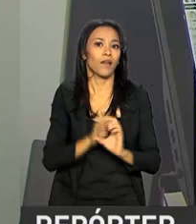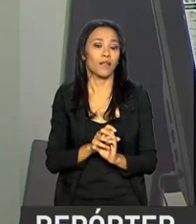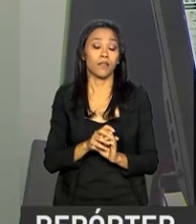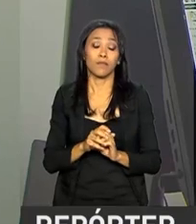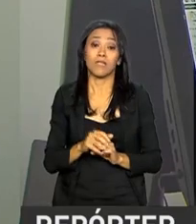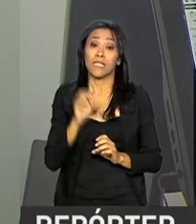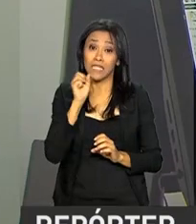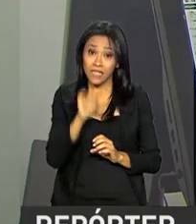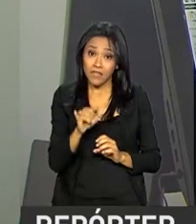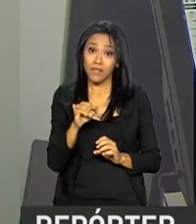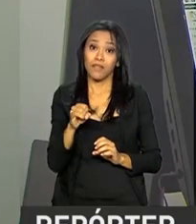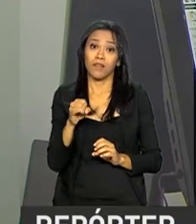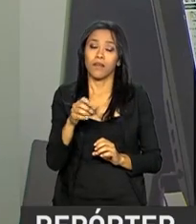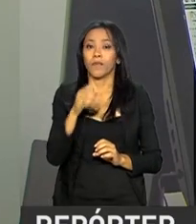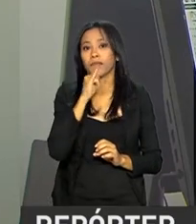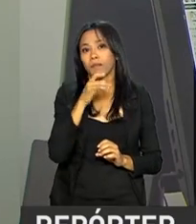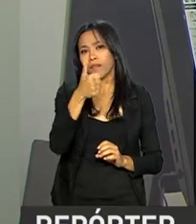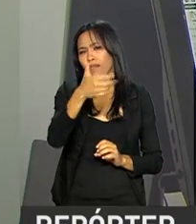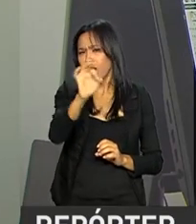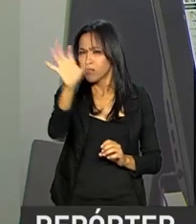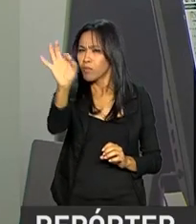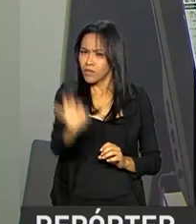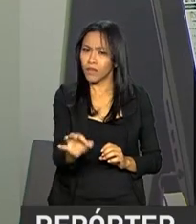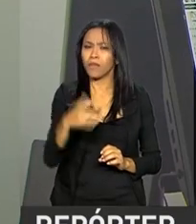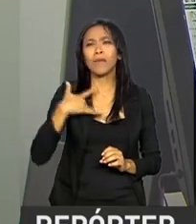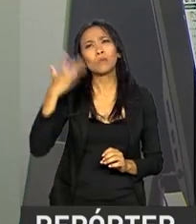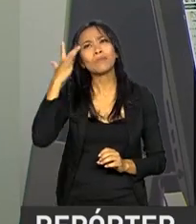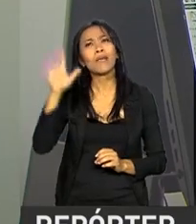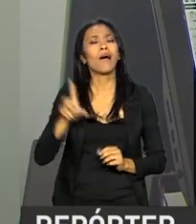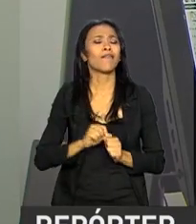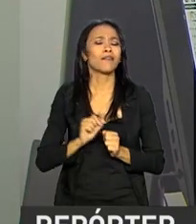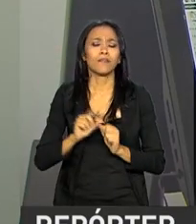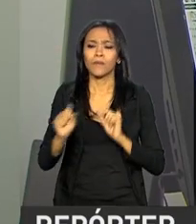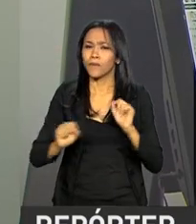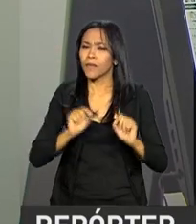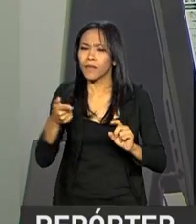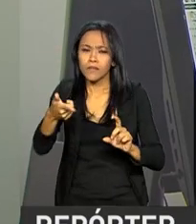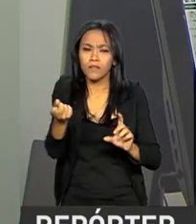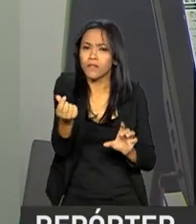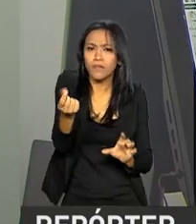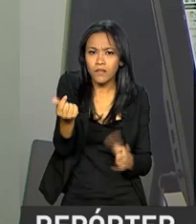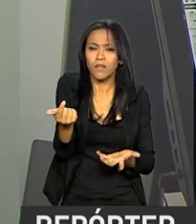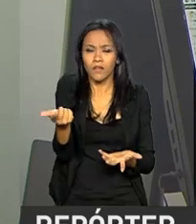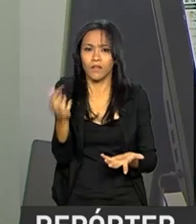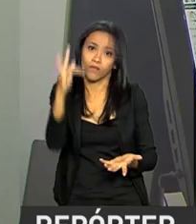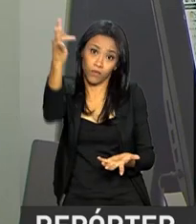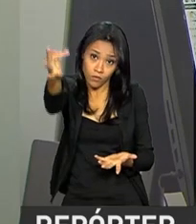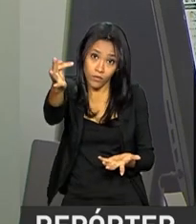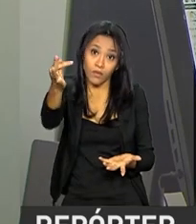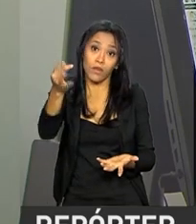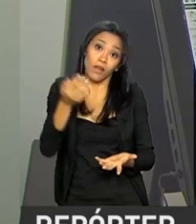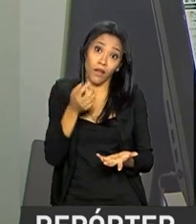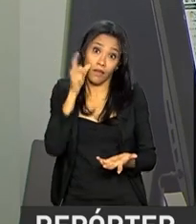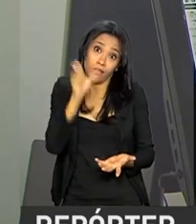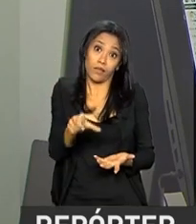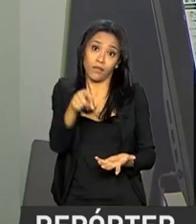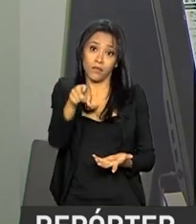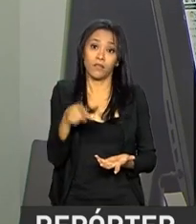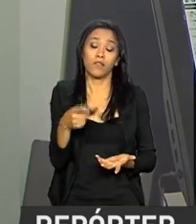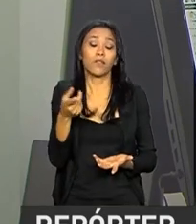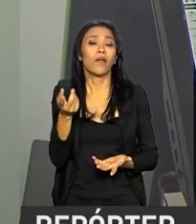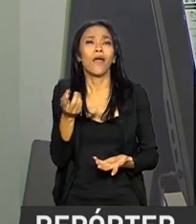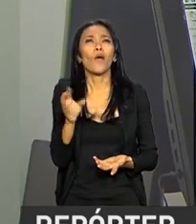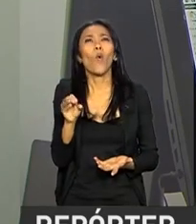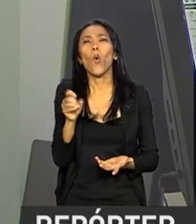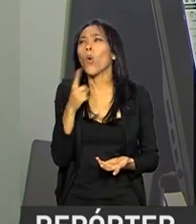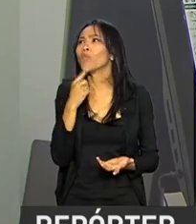5 10% mesmo que não saiba exatamente ainda o que pretende fazer com esse dinheiro no futuro seria interessante como se